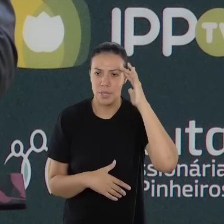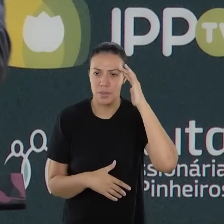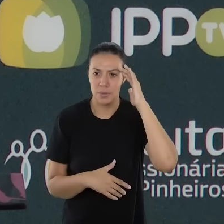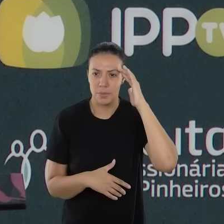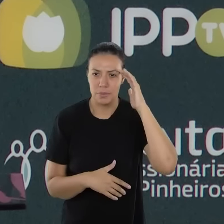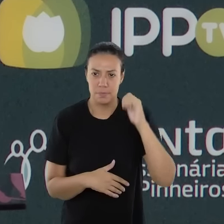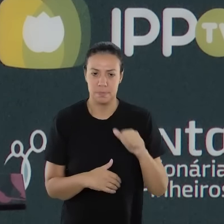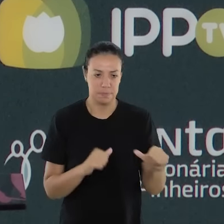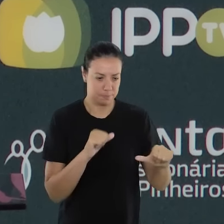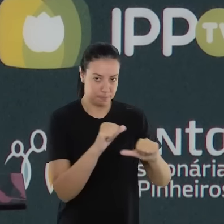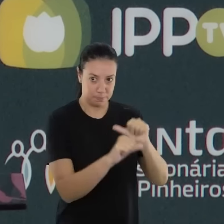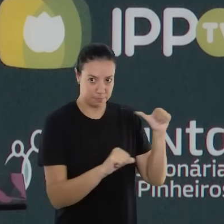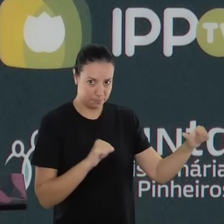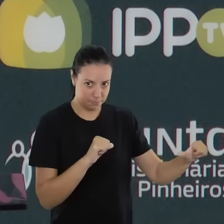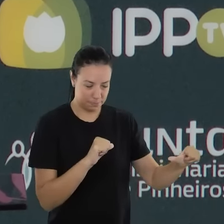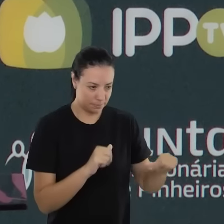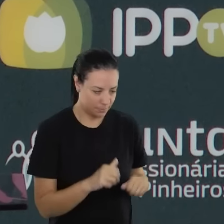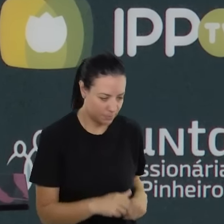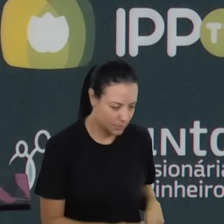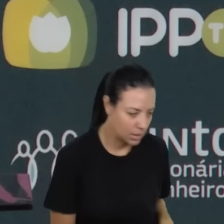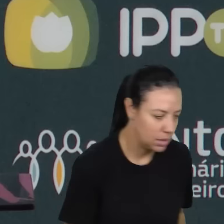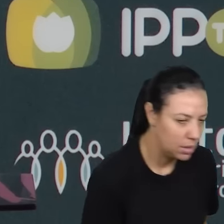É um povo rebelde.